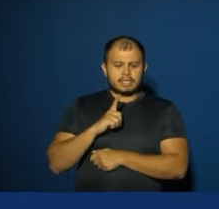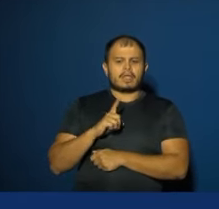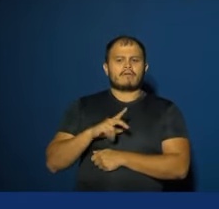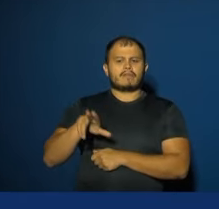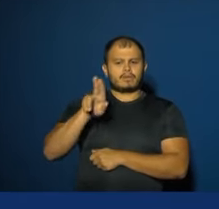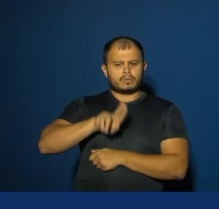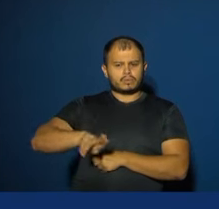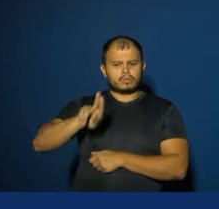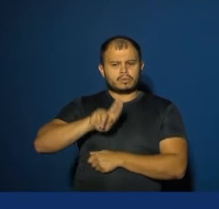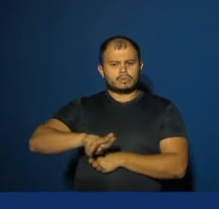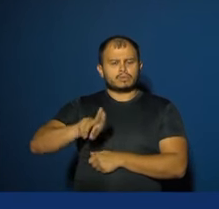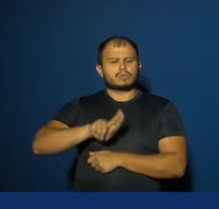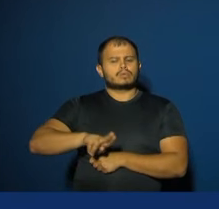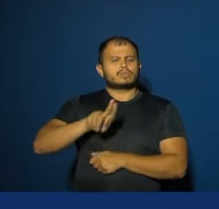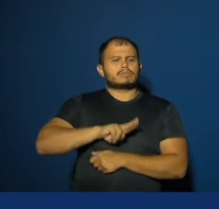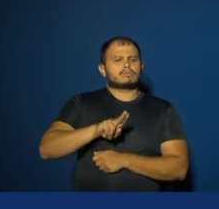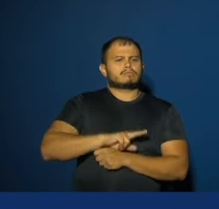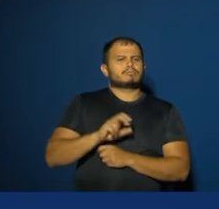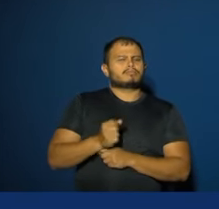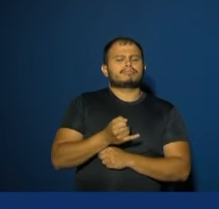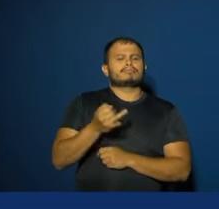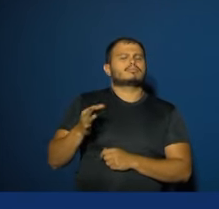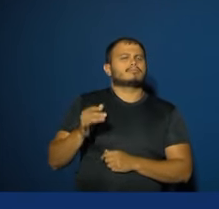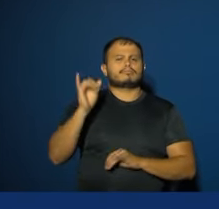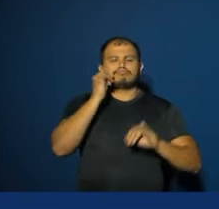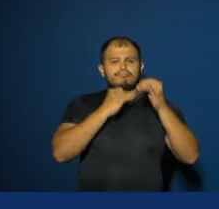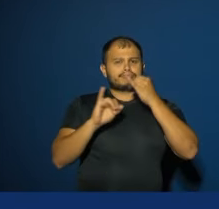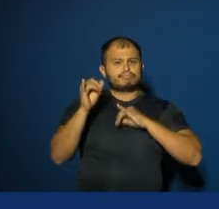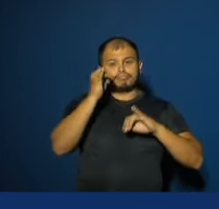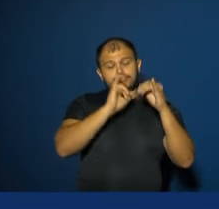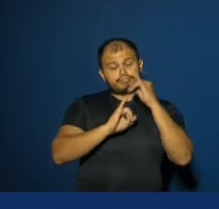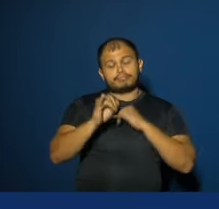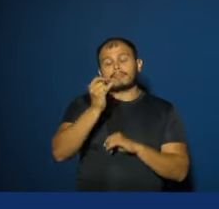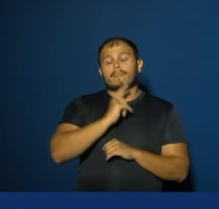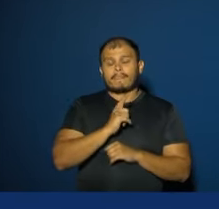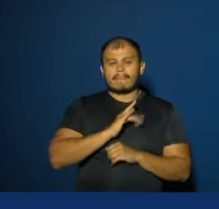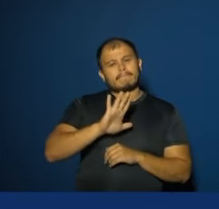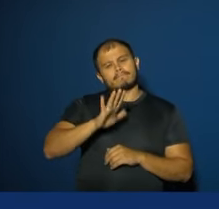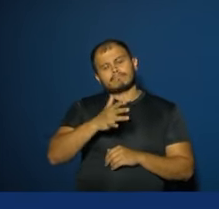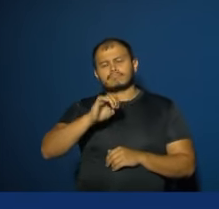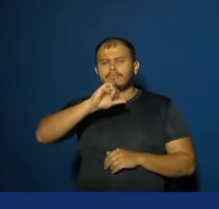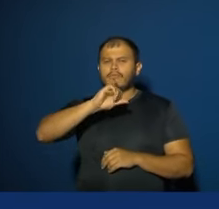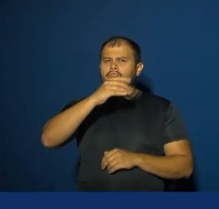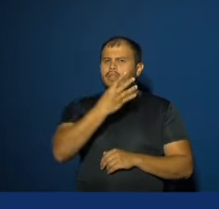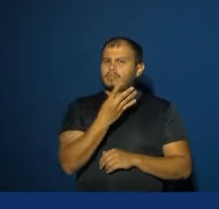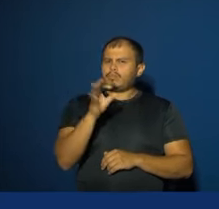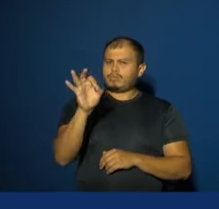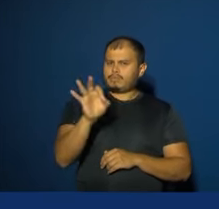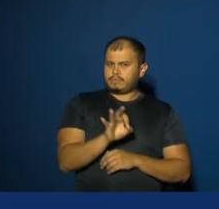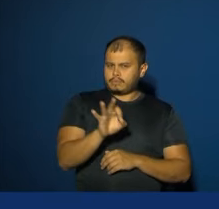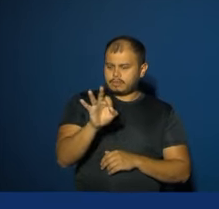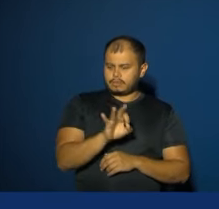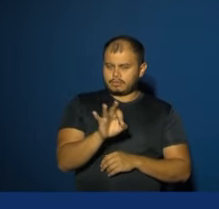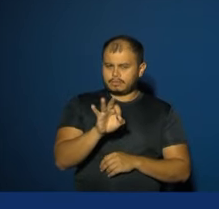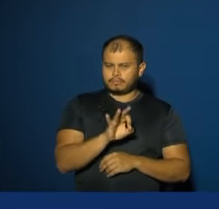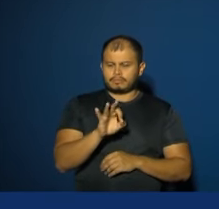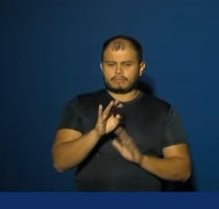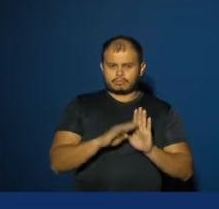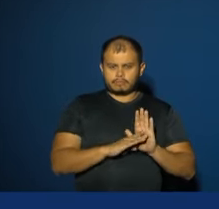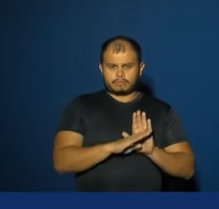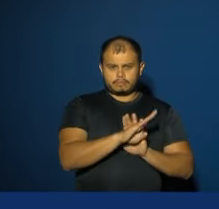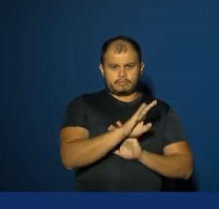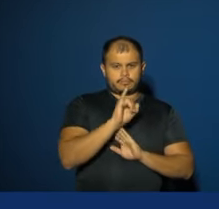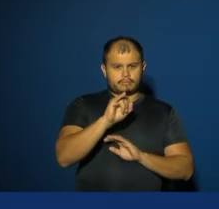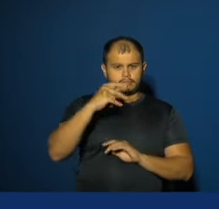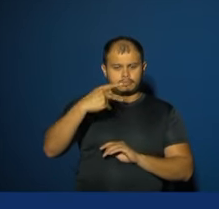o segmento de distribuição de energia elétrica cresceu em torno de 94%. O